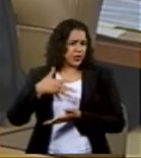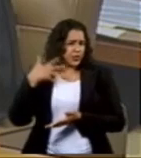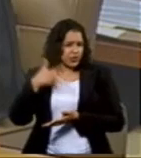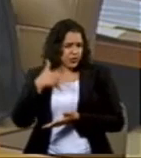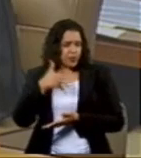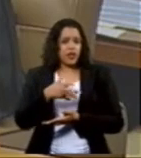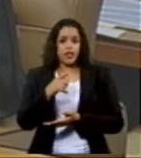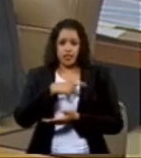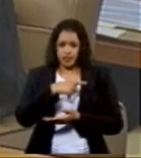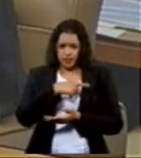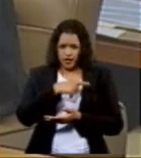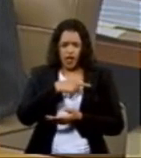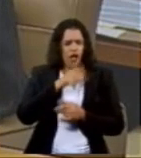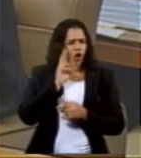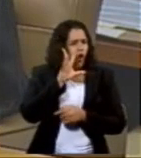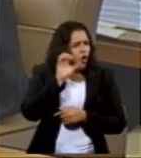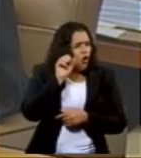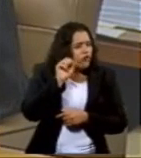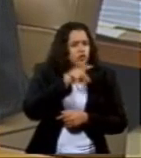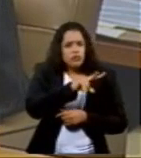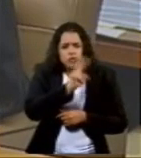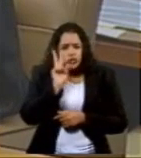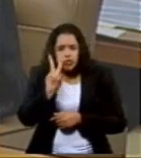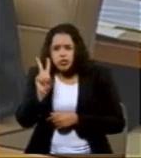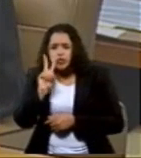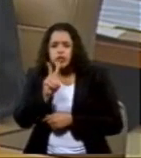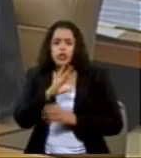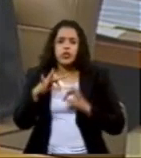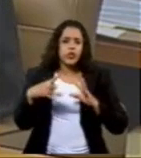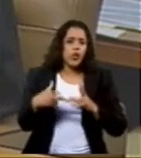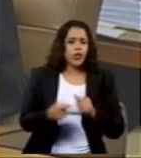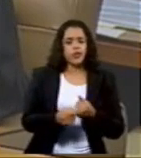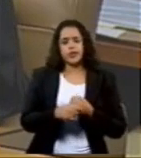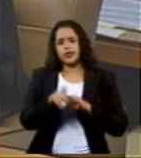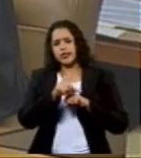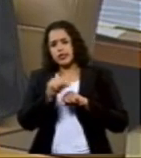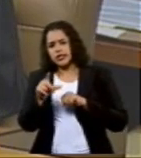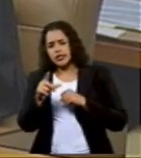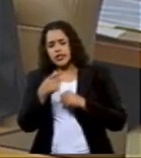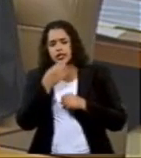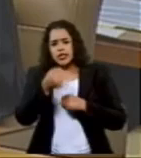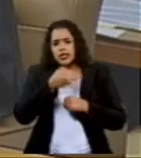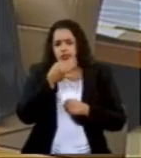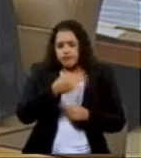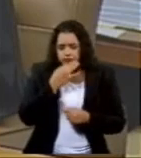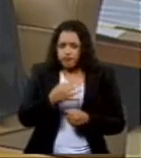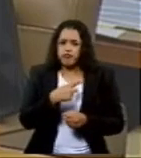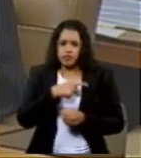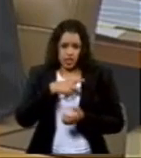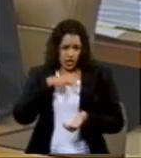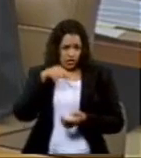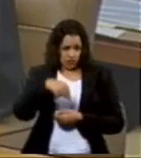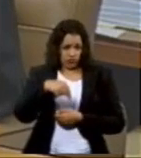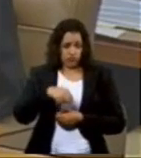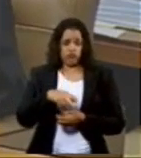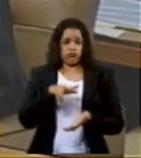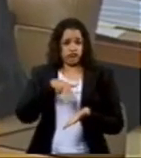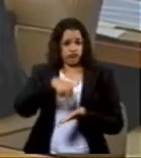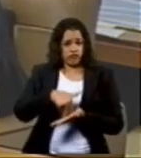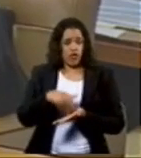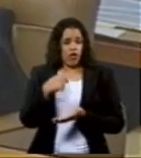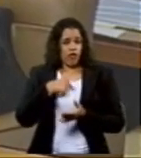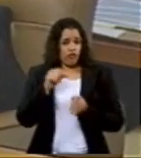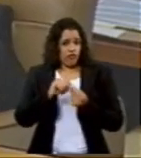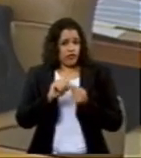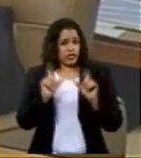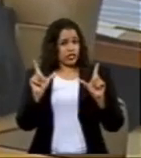possamos, inclusive, aurir todos os argumentos que serão expendidos da tribuna, farei uma